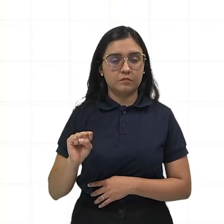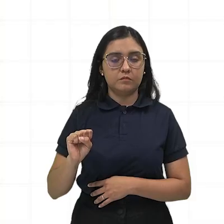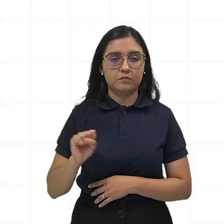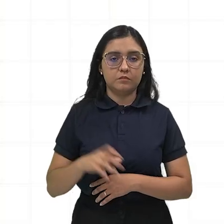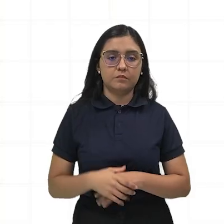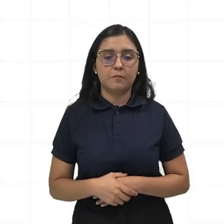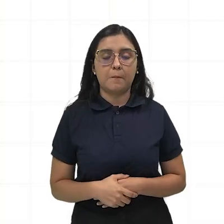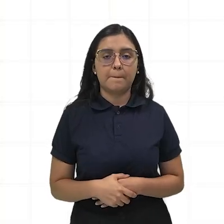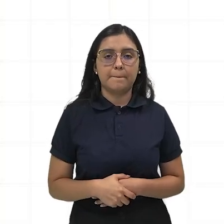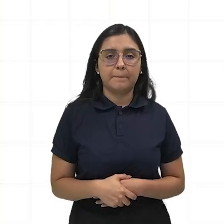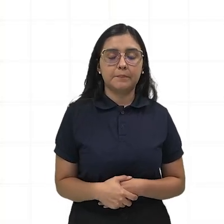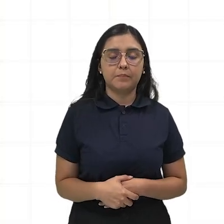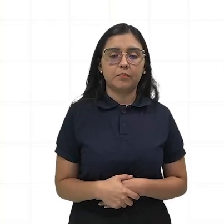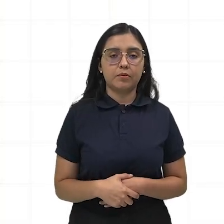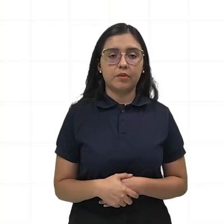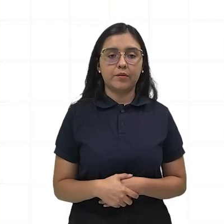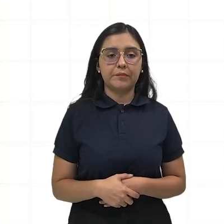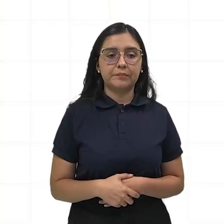8 reticência, ó.